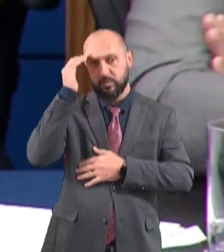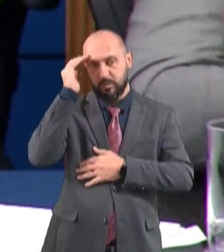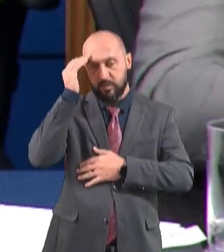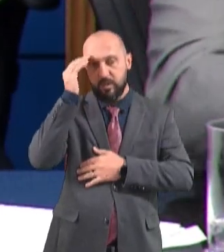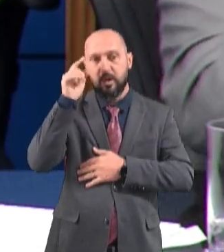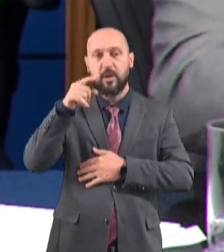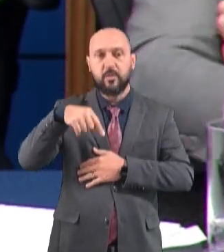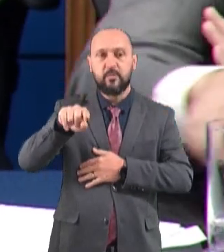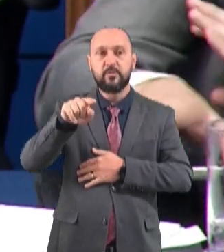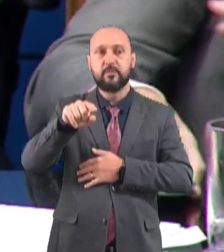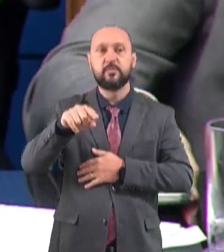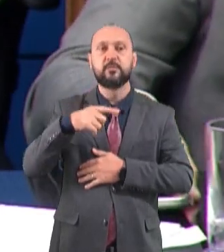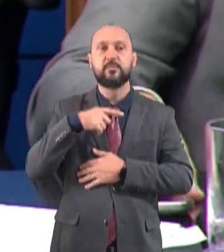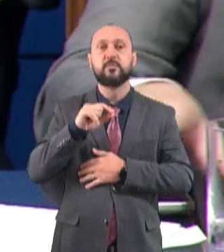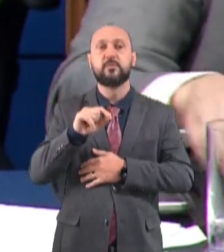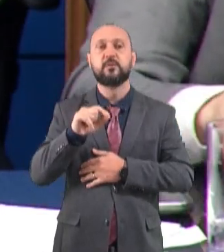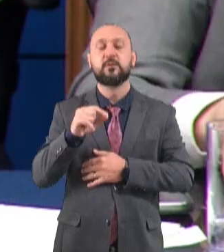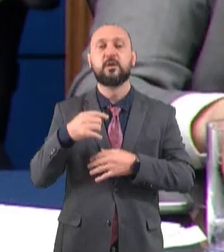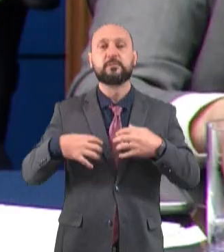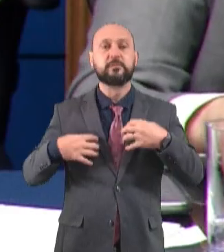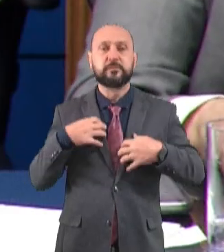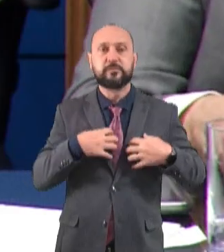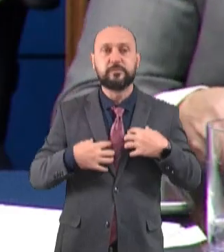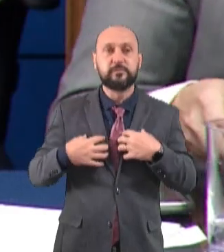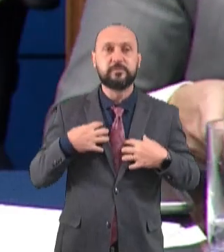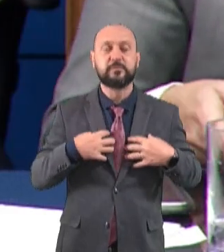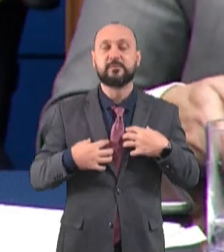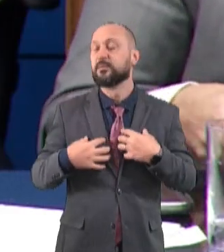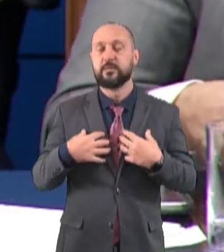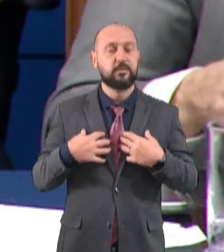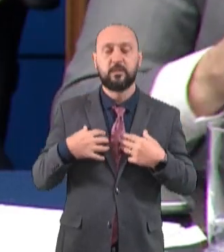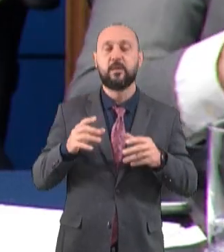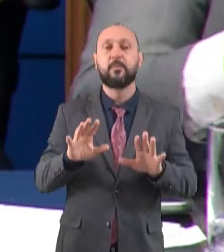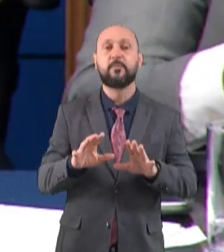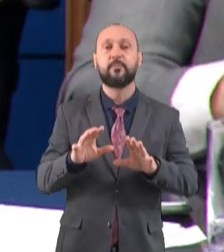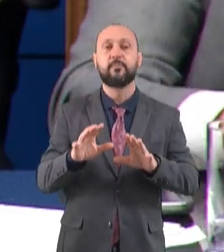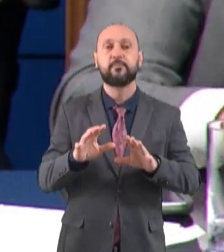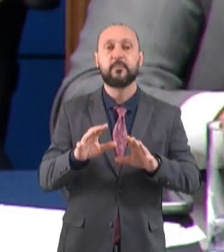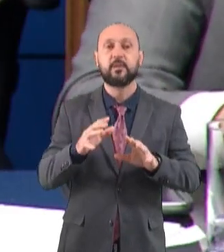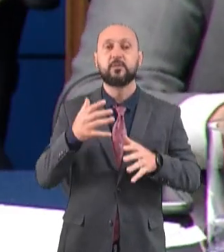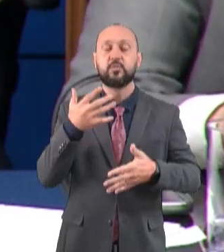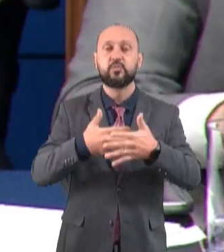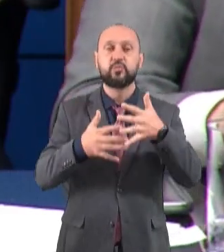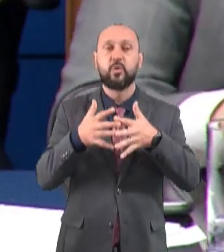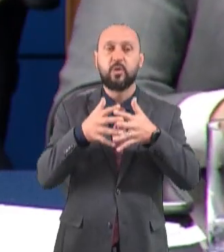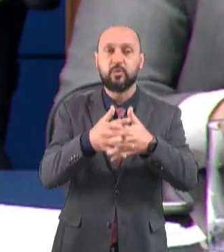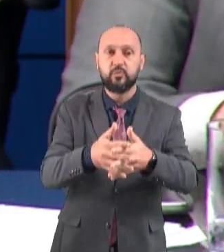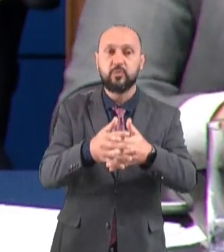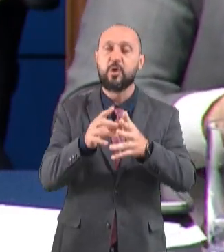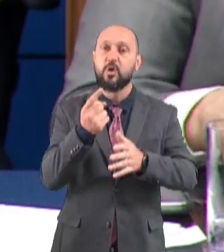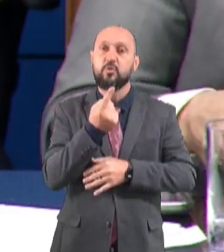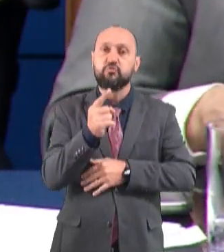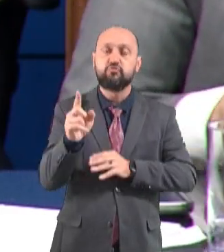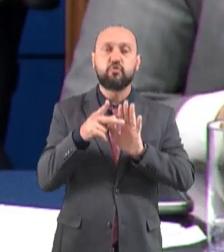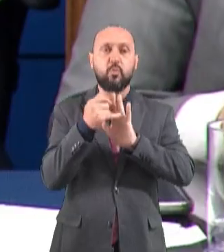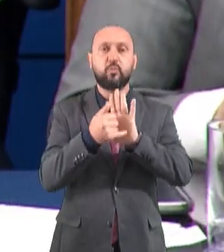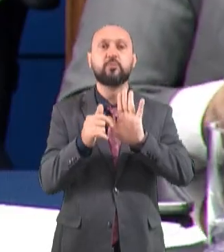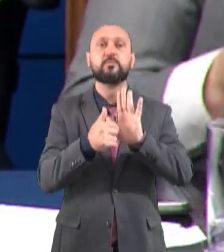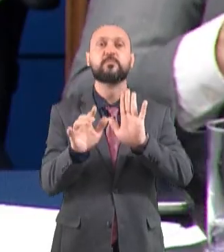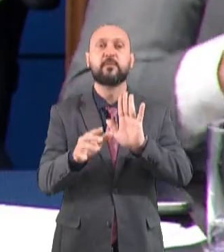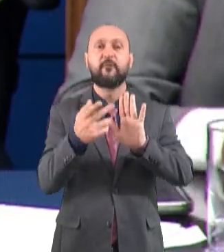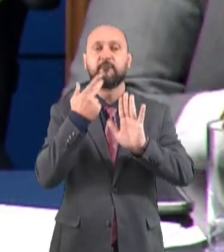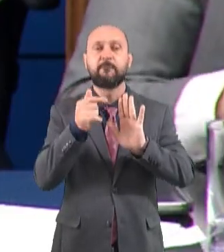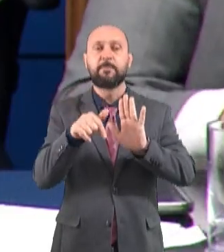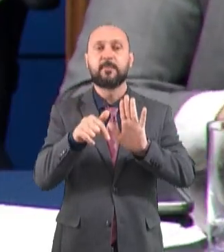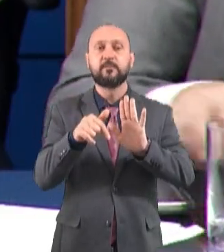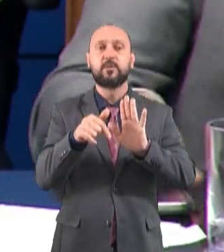entendendo, Vossas Excelências estão balançando a cabeça por causa da mistura. O assunto é só um. Então, se for para